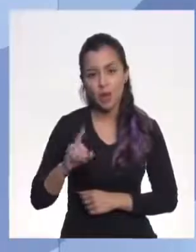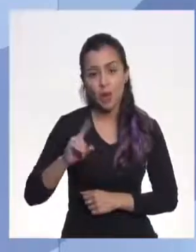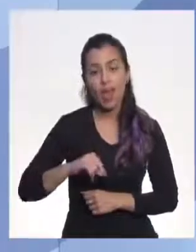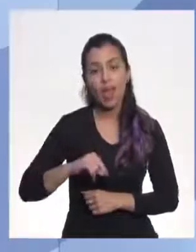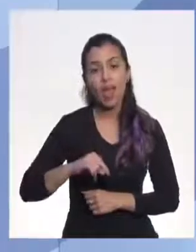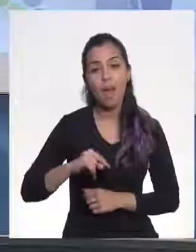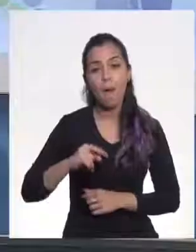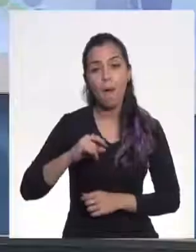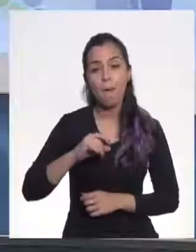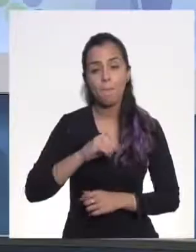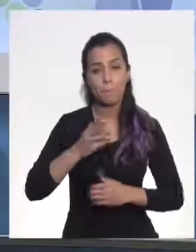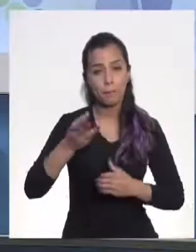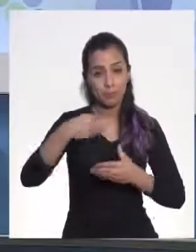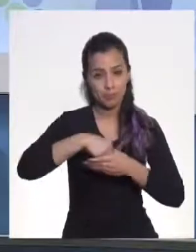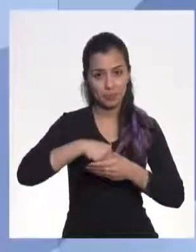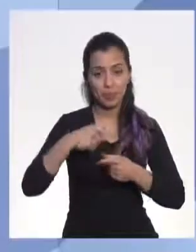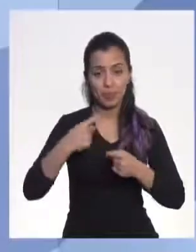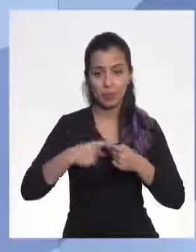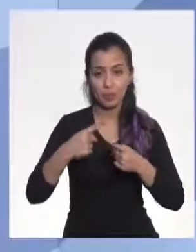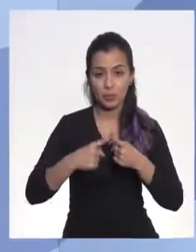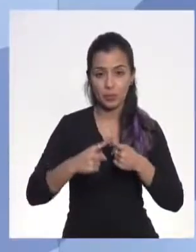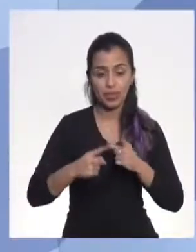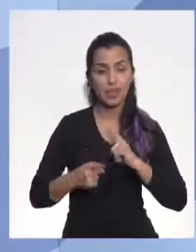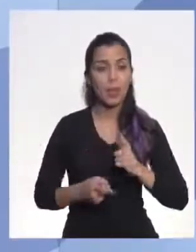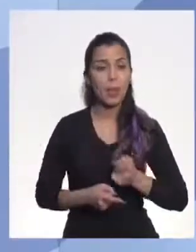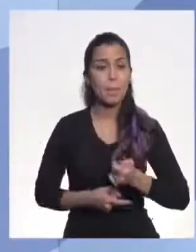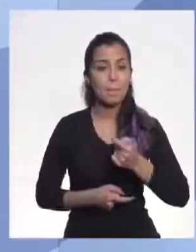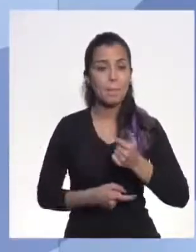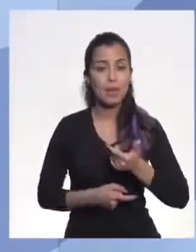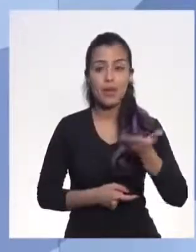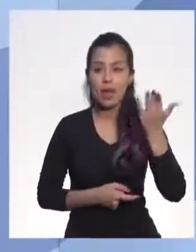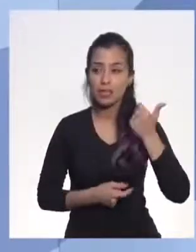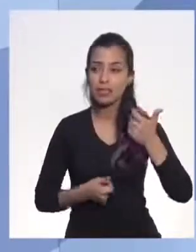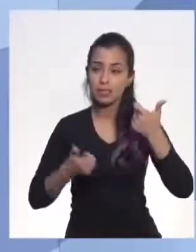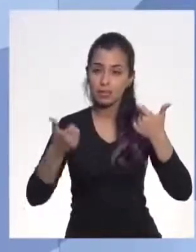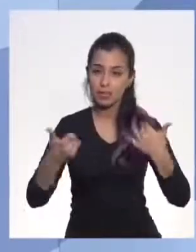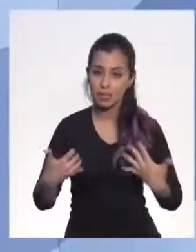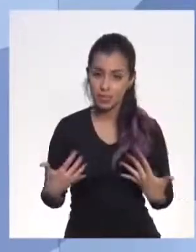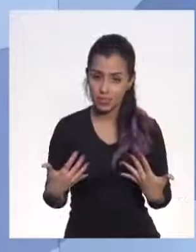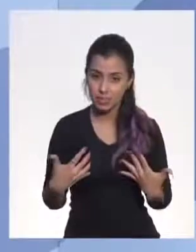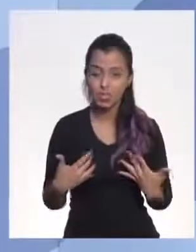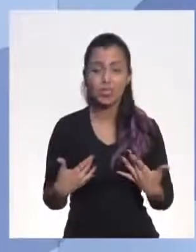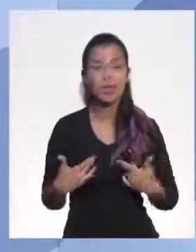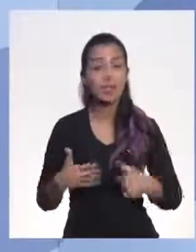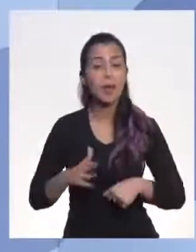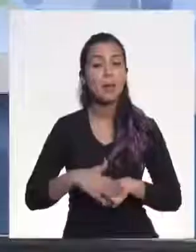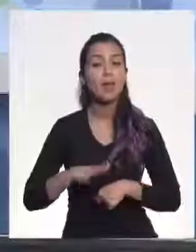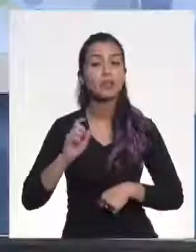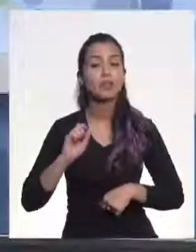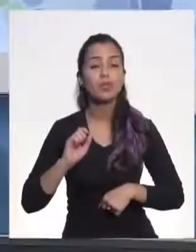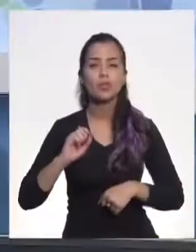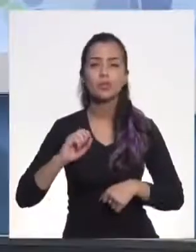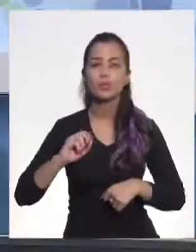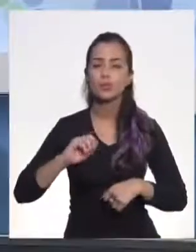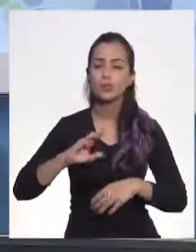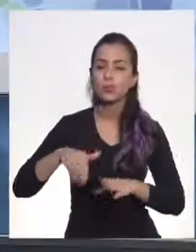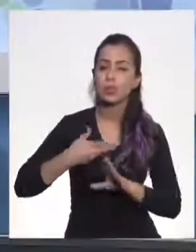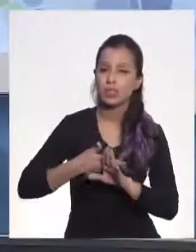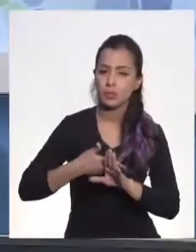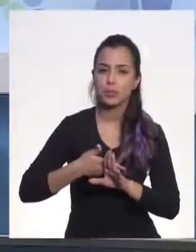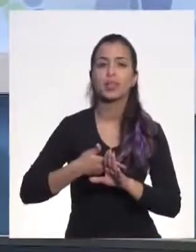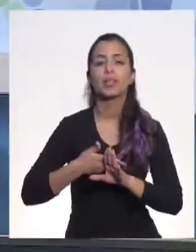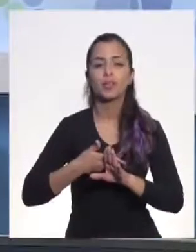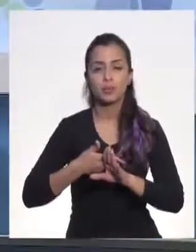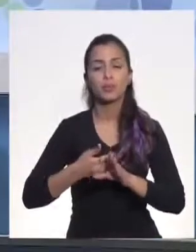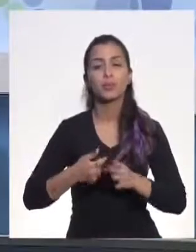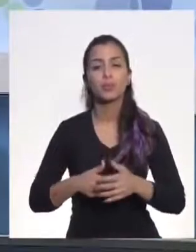porque você mesmo viu tem pouca conotação né a gente tava discutindo isso antes da aula né mais do que do simbolismo que tem muita